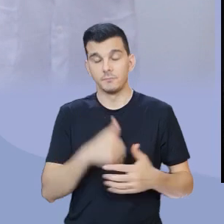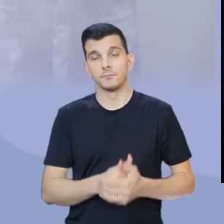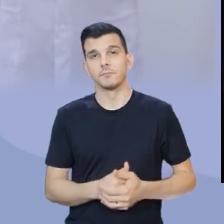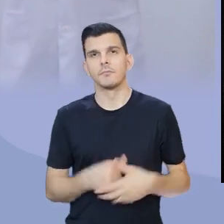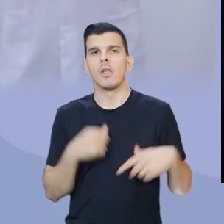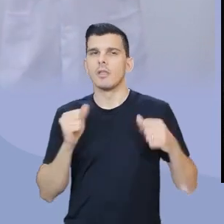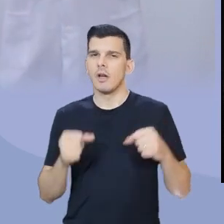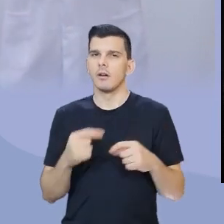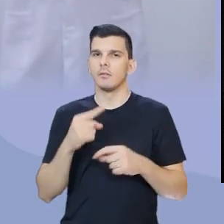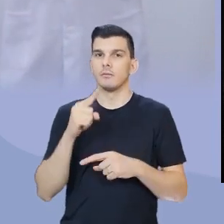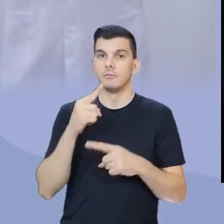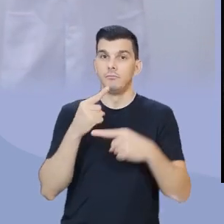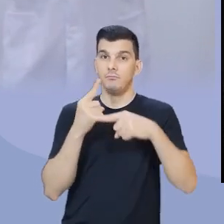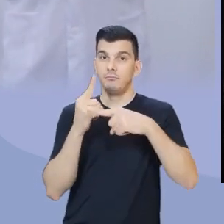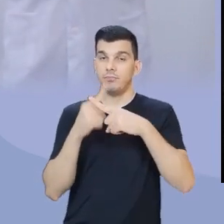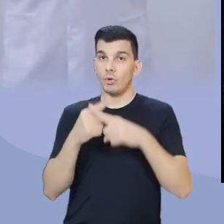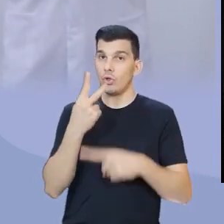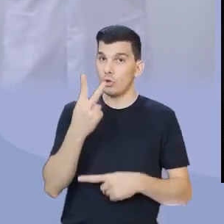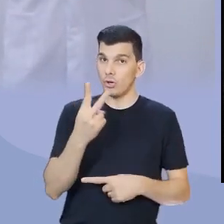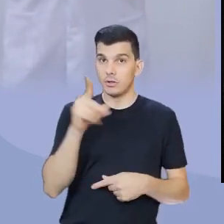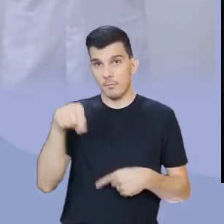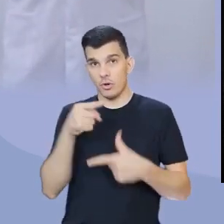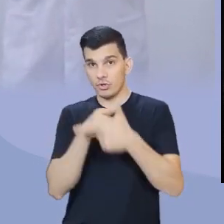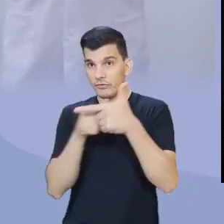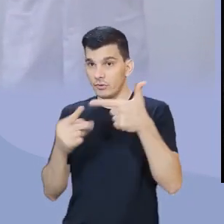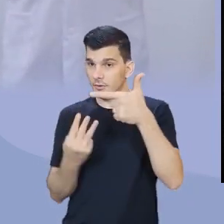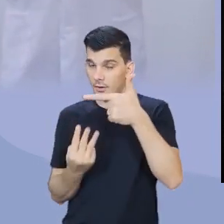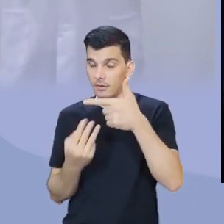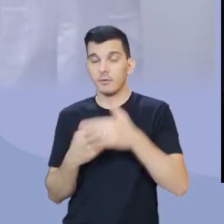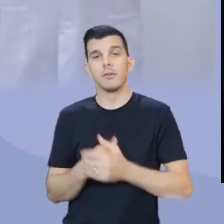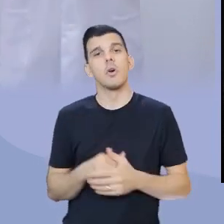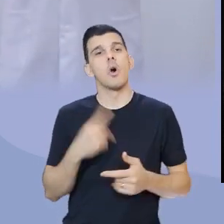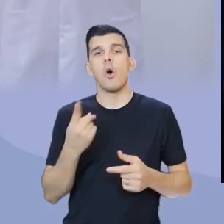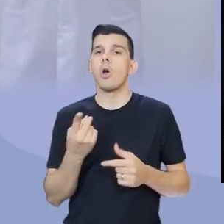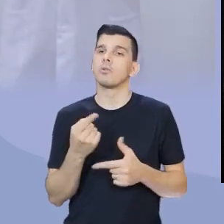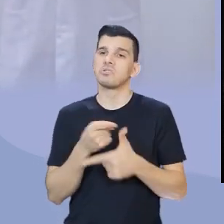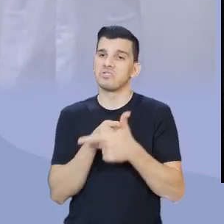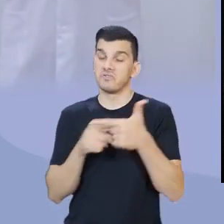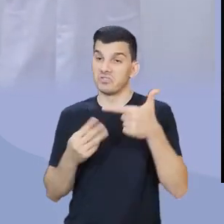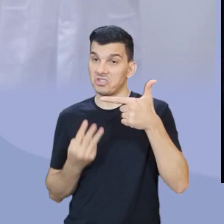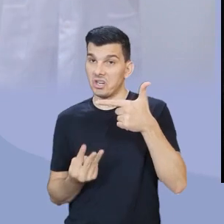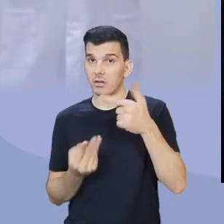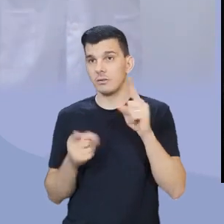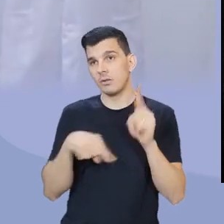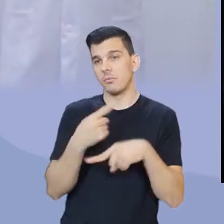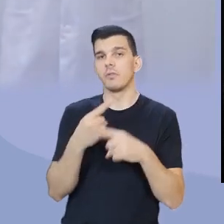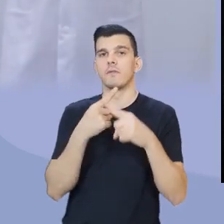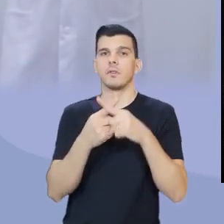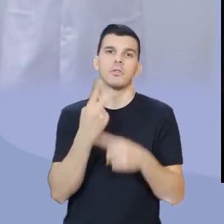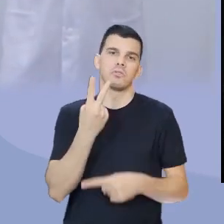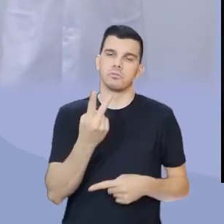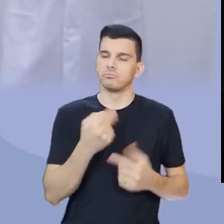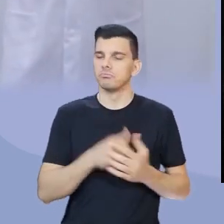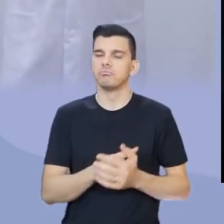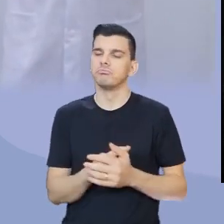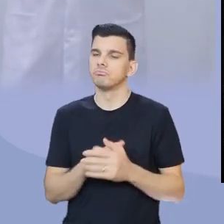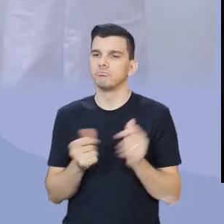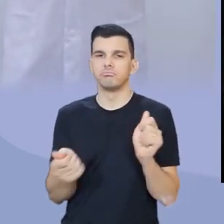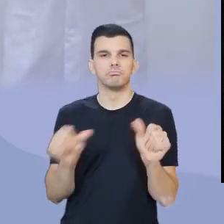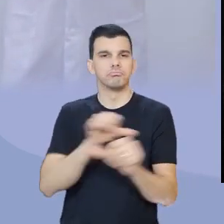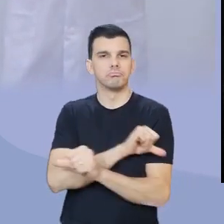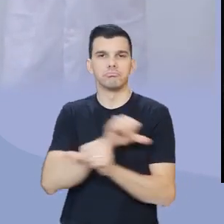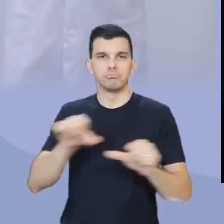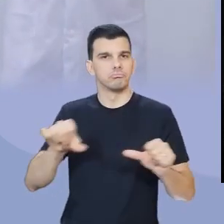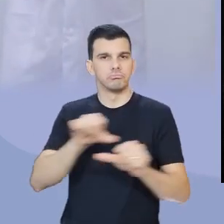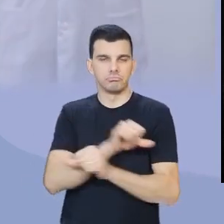pode multiplicar por 2 primeiro e dividir por 3 depois. Ou você pode dividir por 3 primeiro e multiplicar por 2 depois. O que você achar